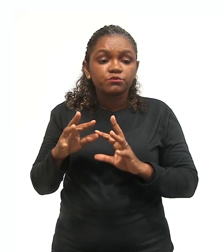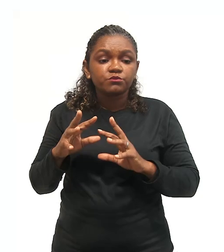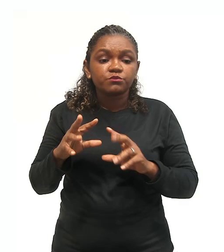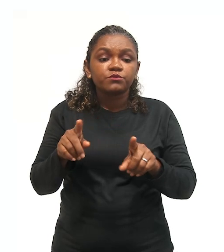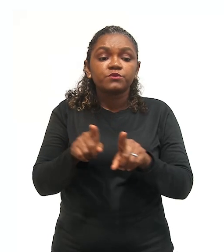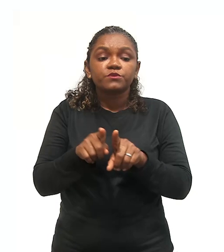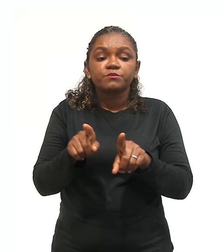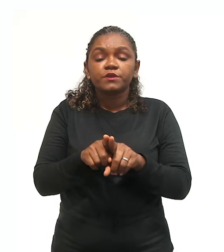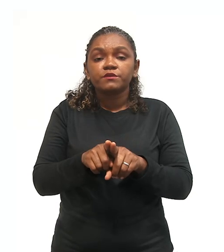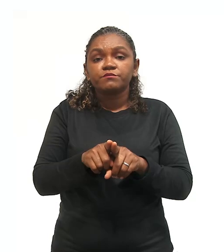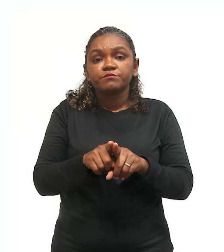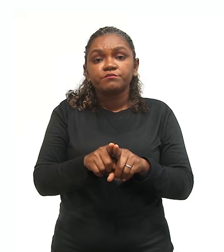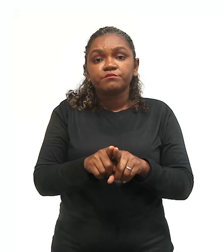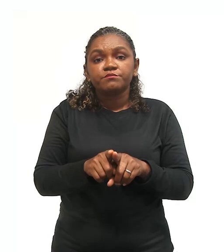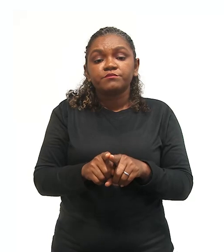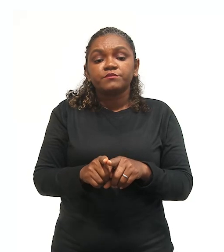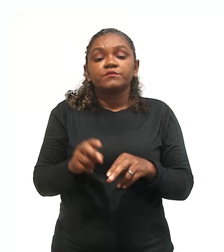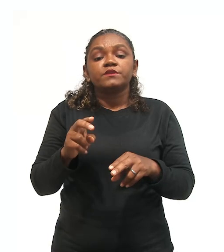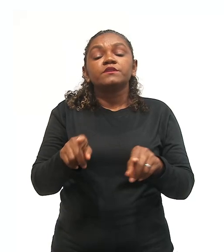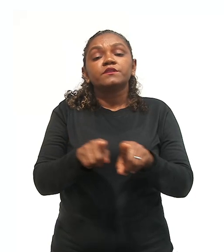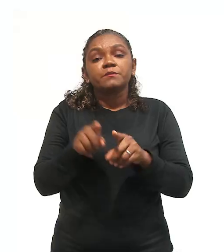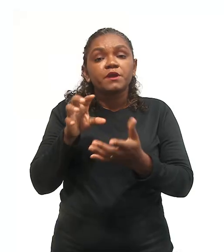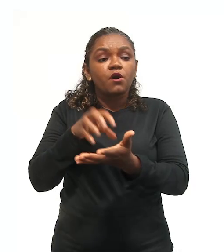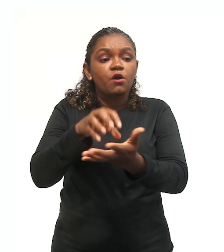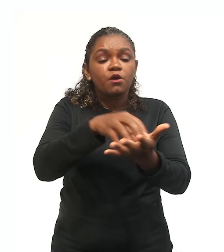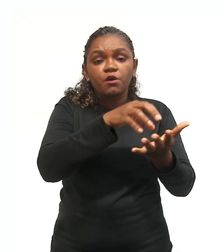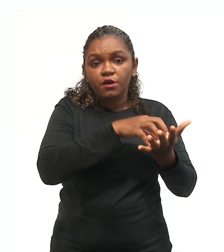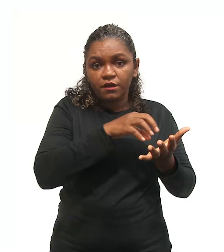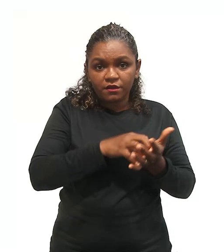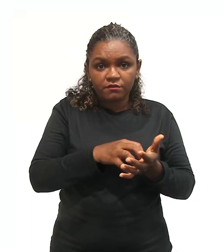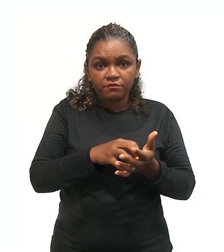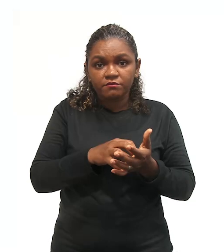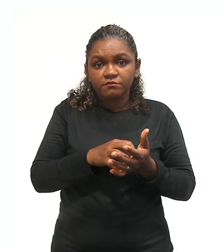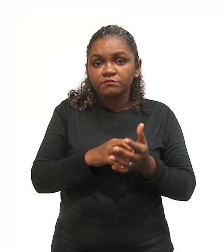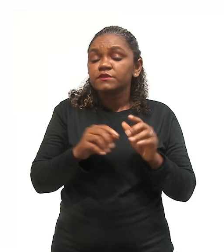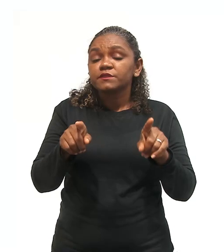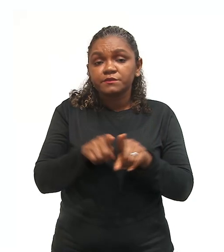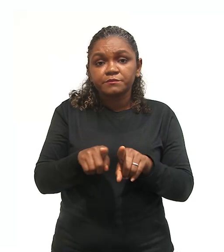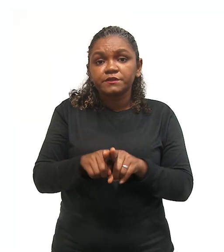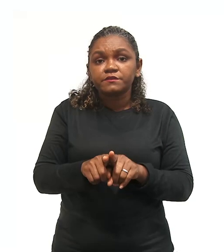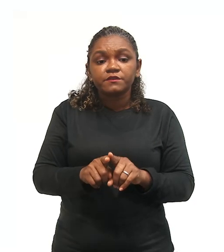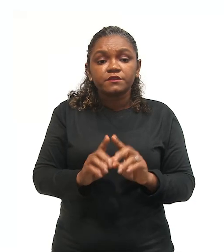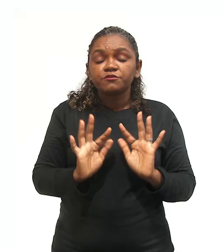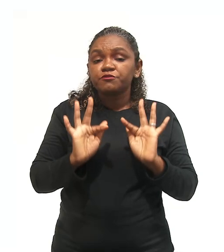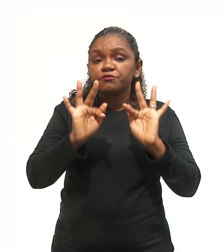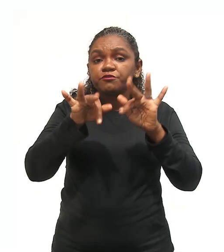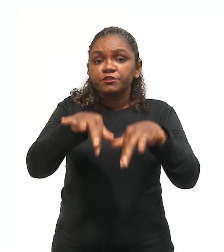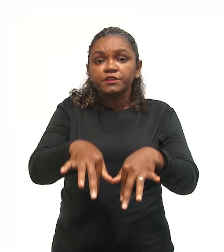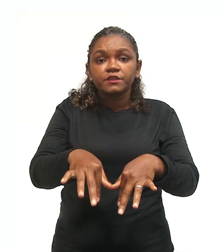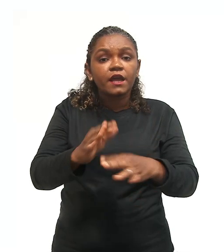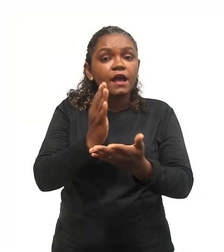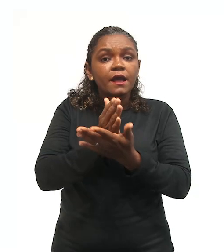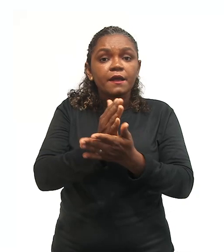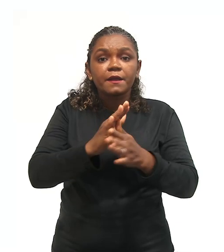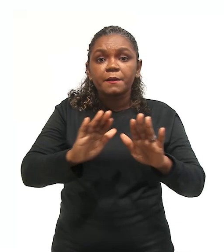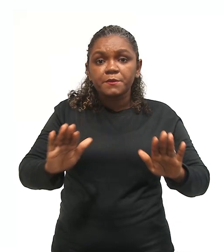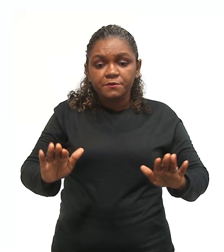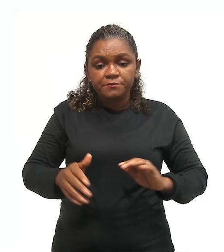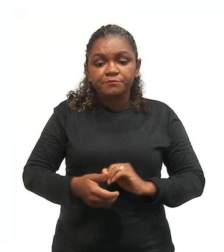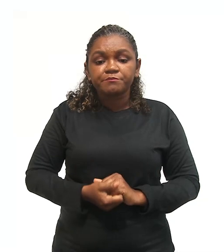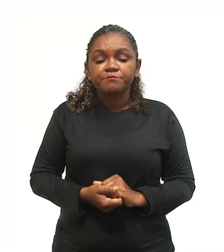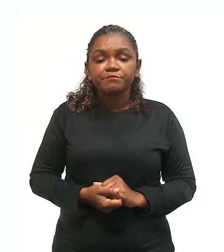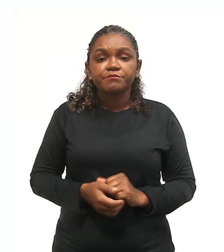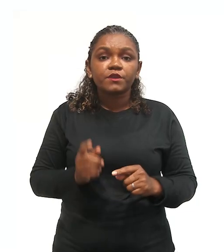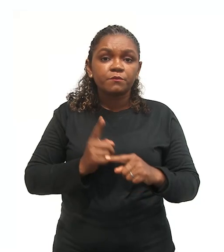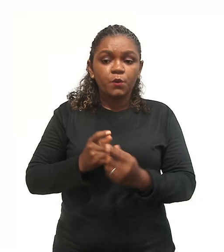perante a Receita Comercial e nos demais órgãos que ela possui cadastro. Então, eu vou encerrar